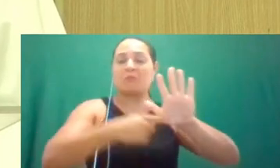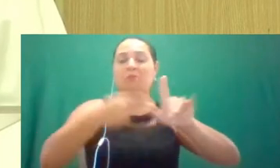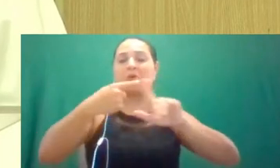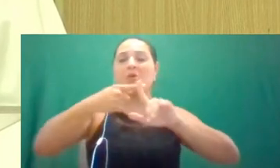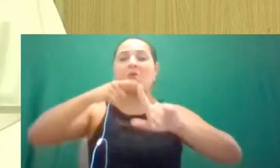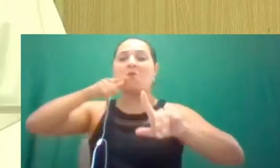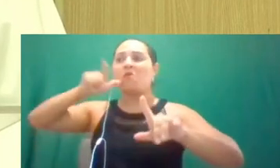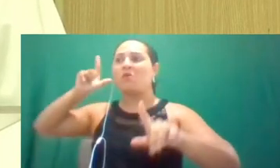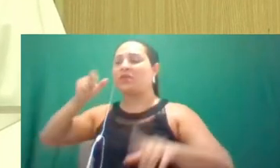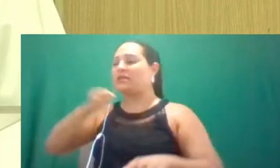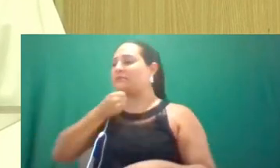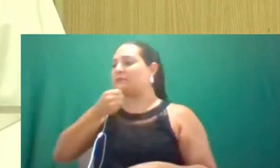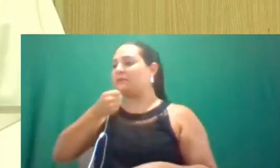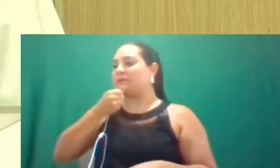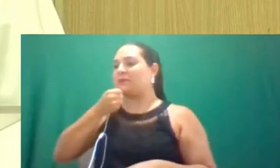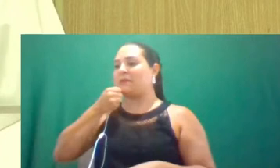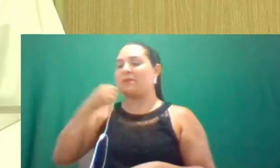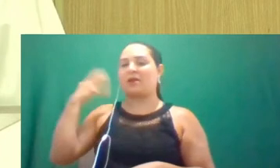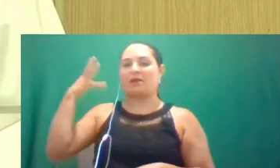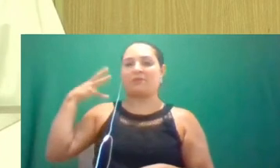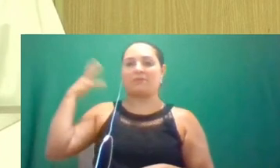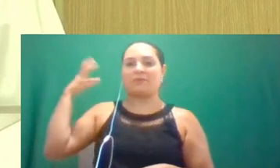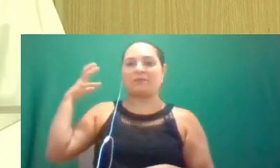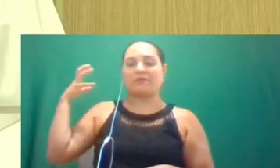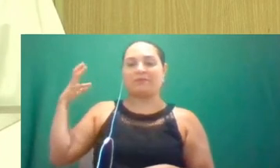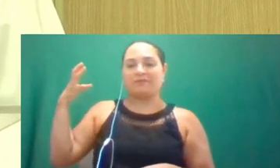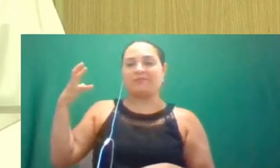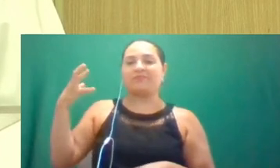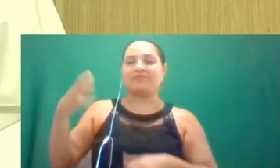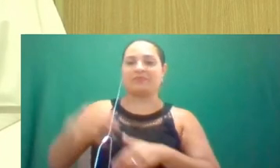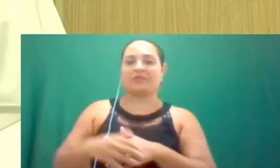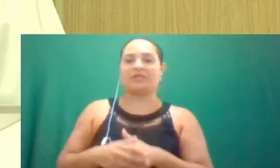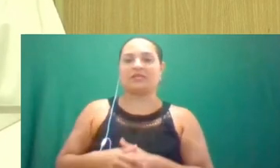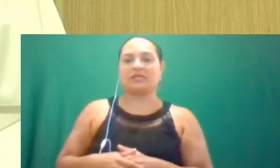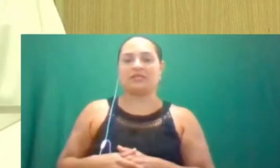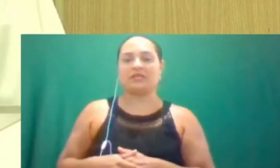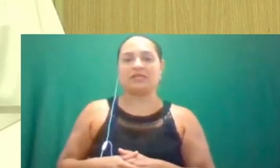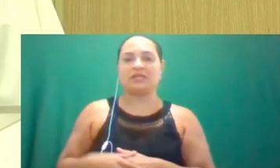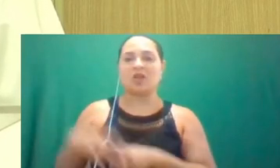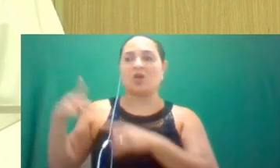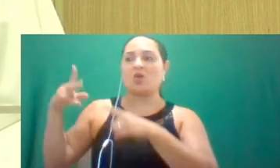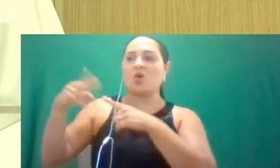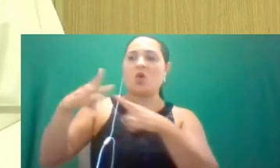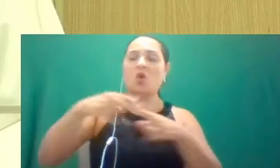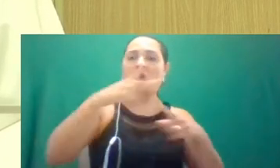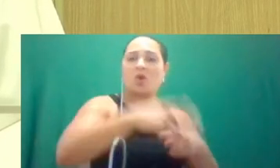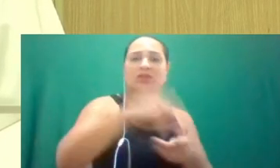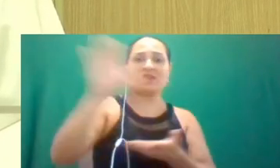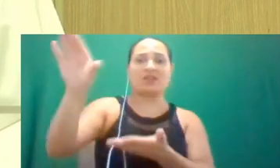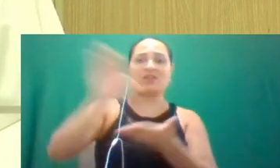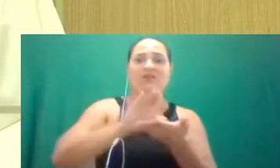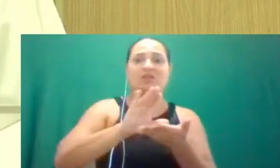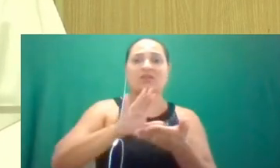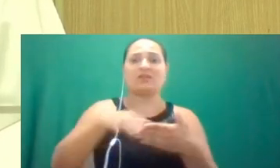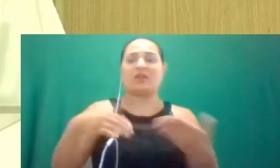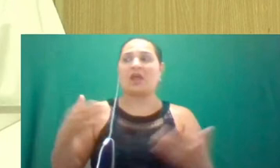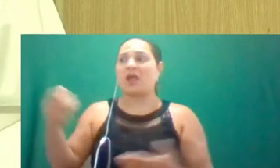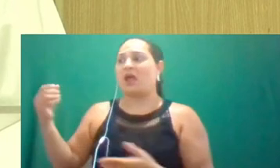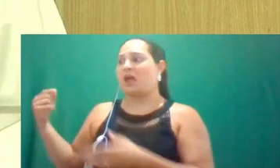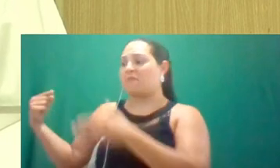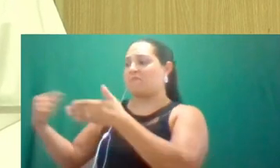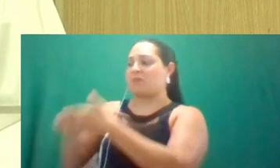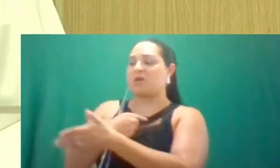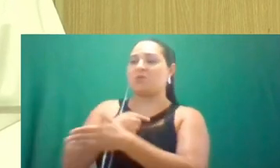trabalhando. A Universidade Federal Rural de Pernambuco resistirá a qualquer ataque.